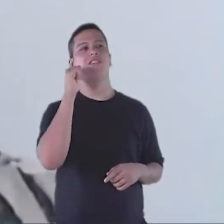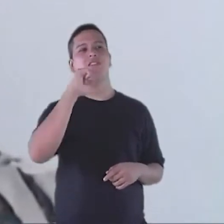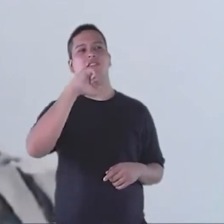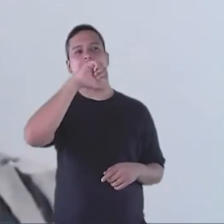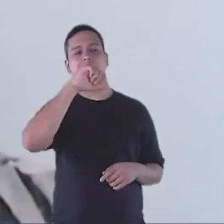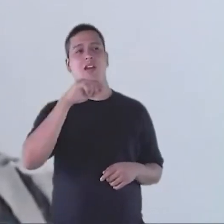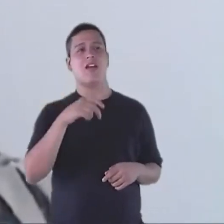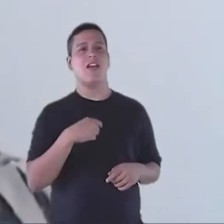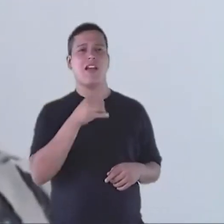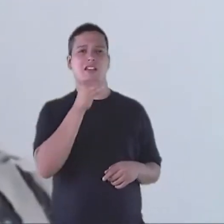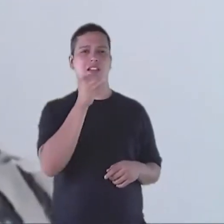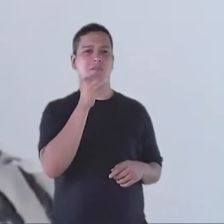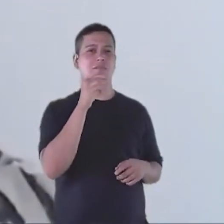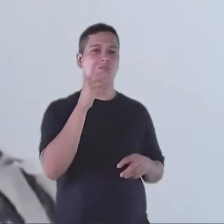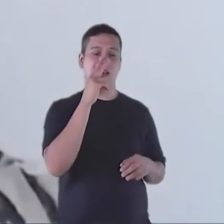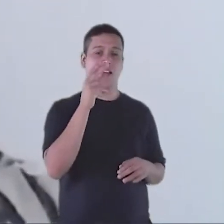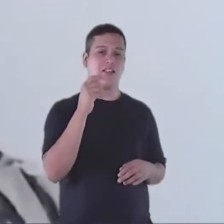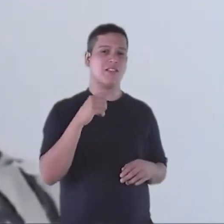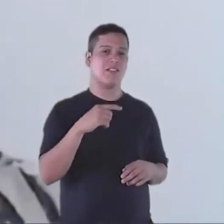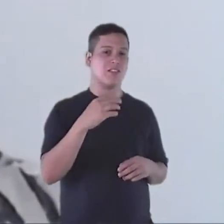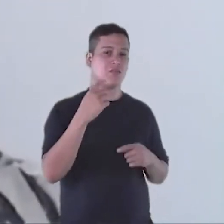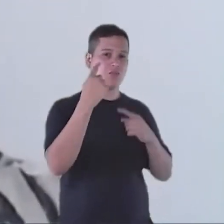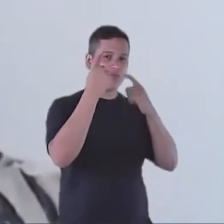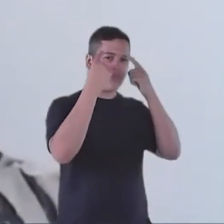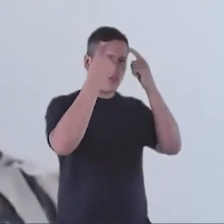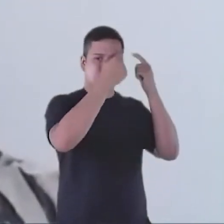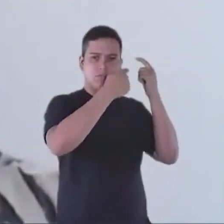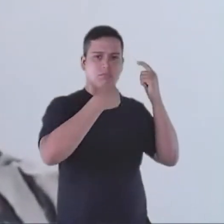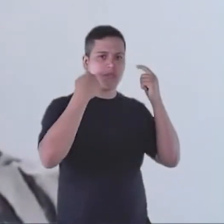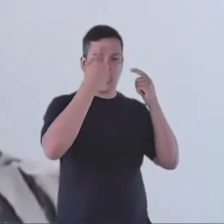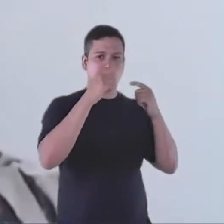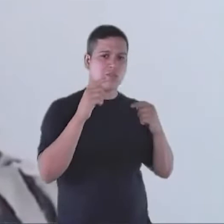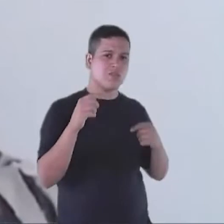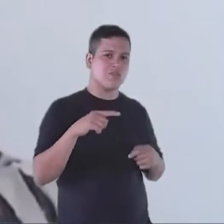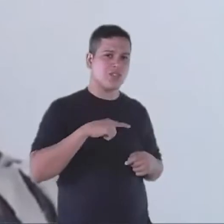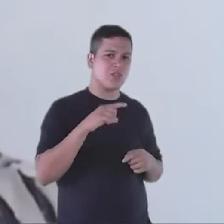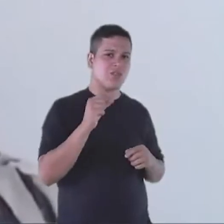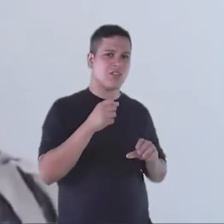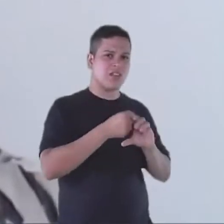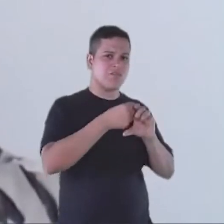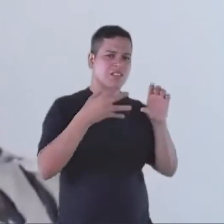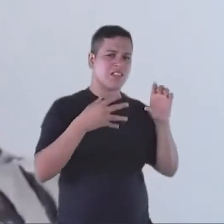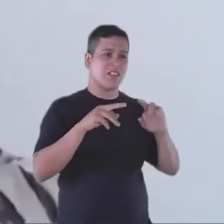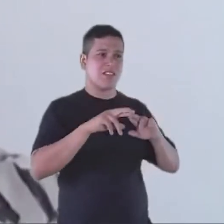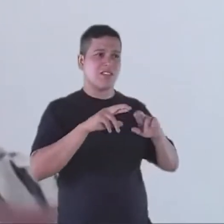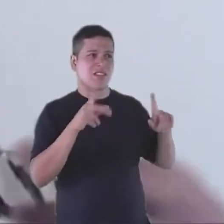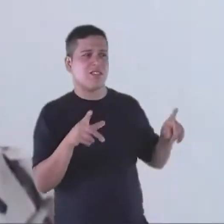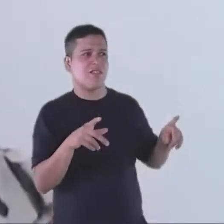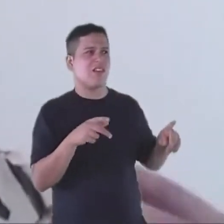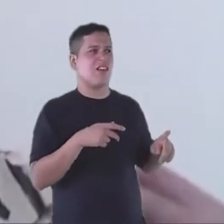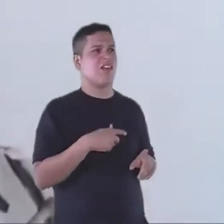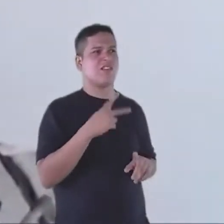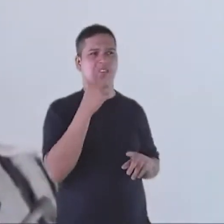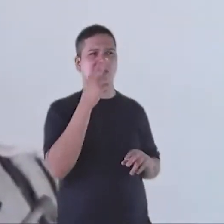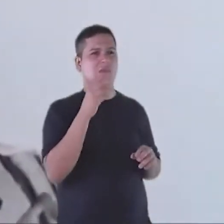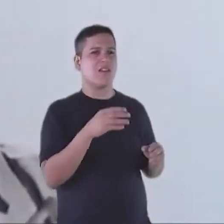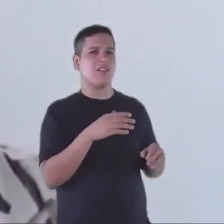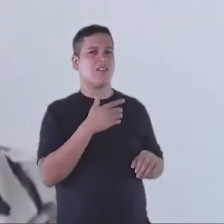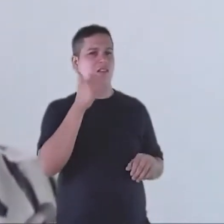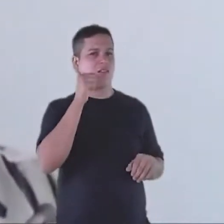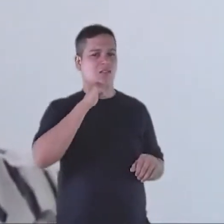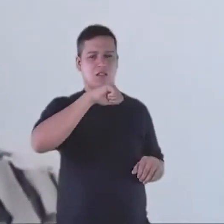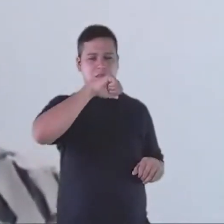muitas bolinhas do rosto. Aí depois, quando foi ver, não tinha mais bolinhas. E eu fiquei com aquela